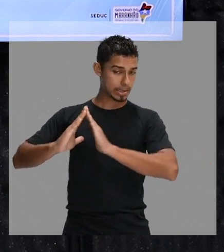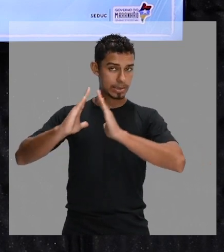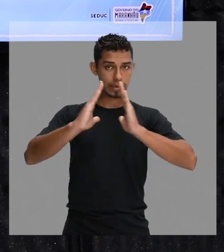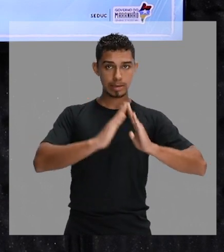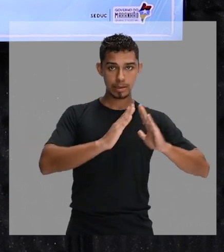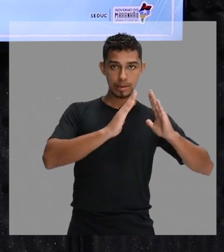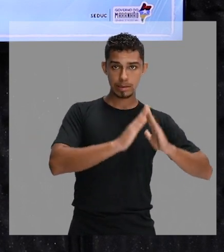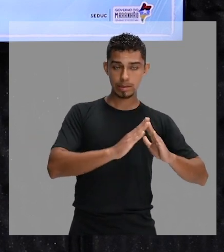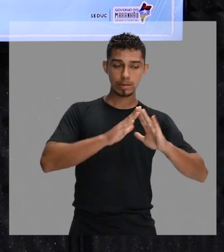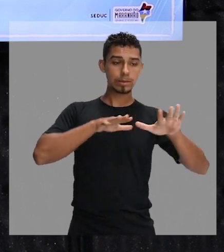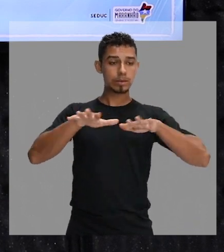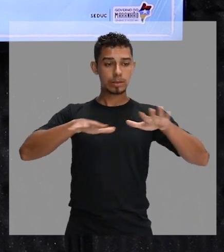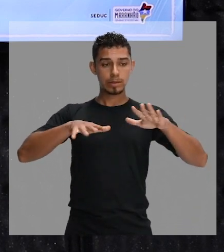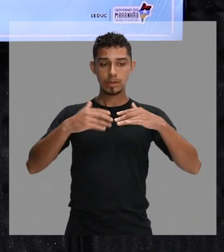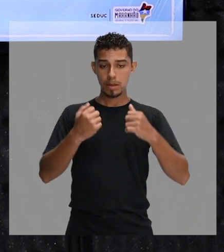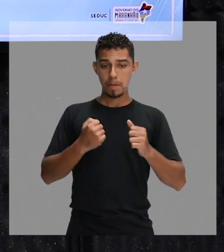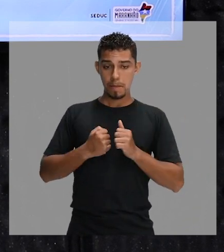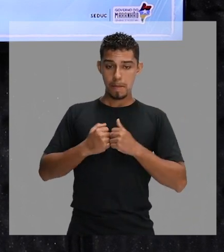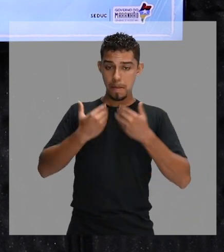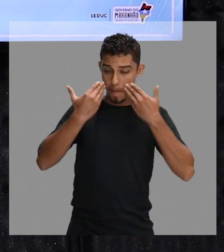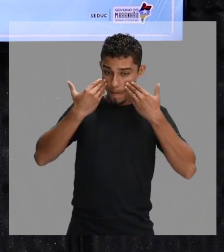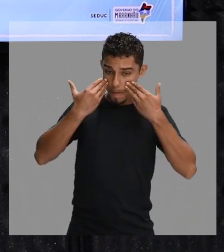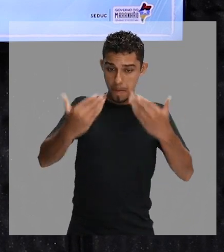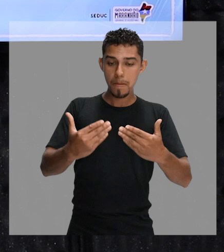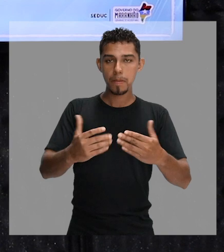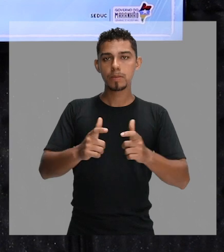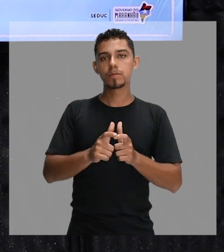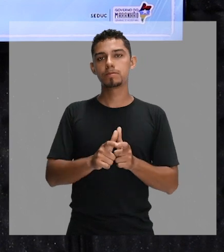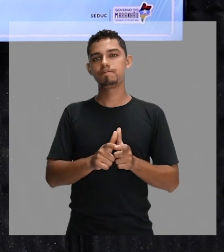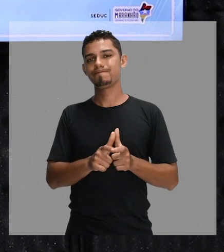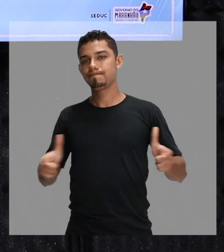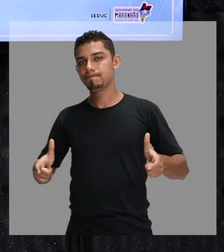epicentro sofrerão um grande impacto.